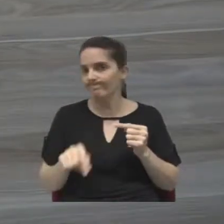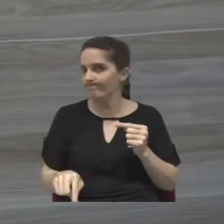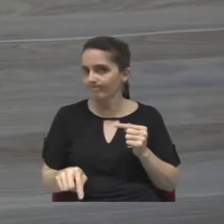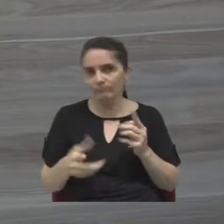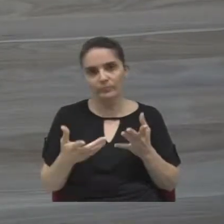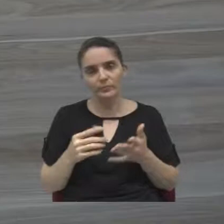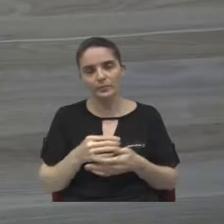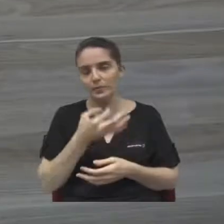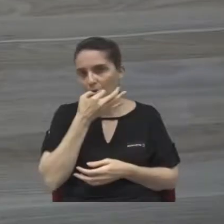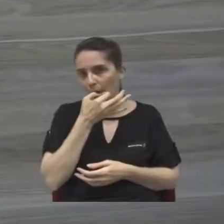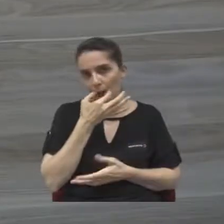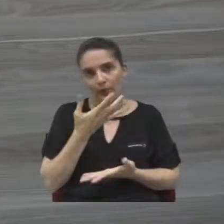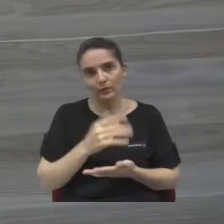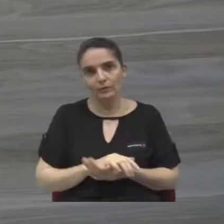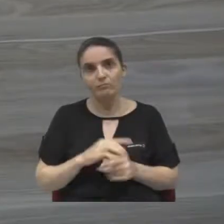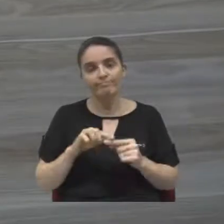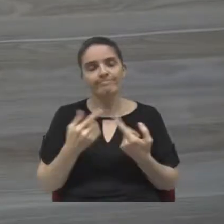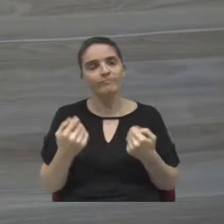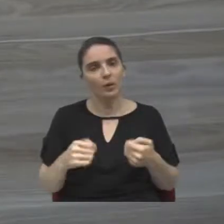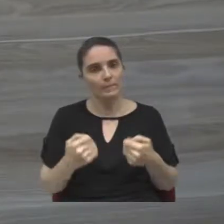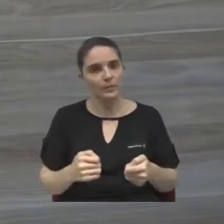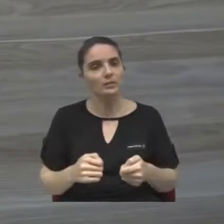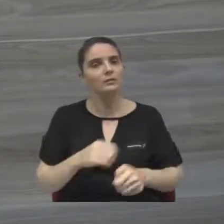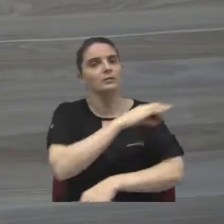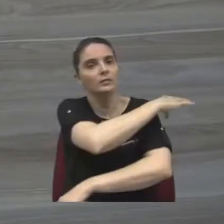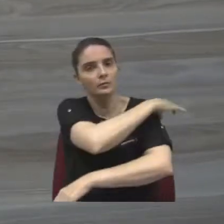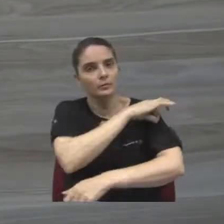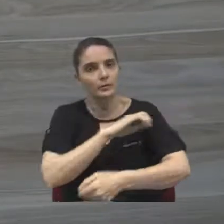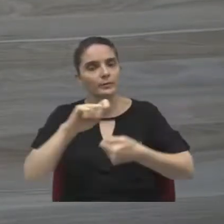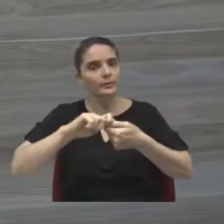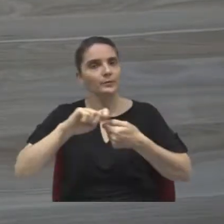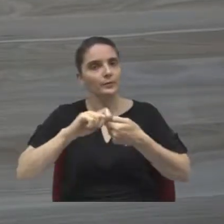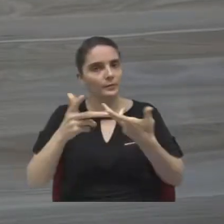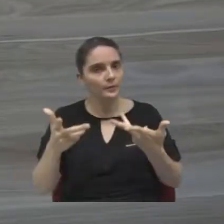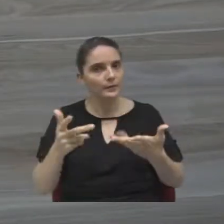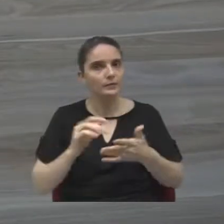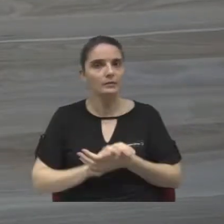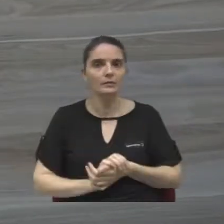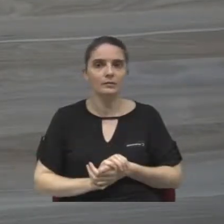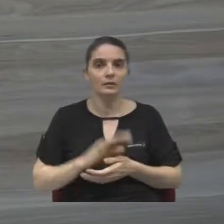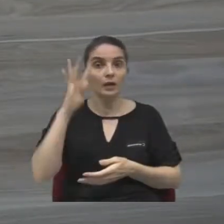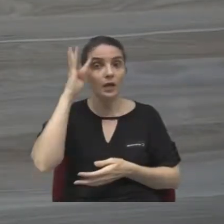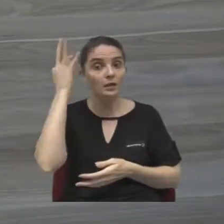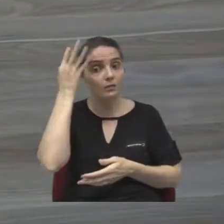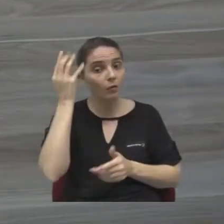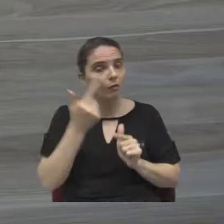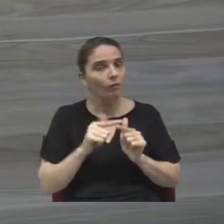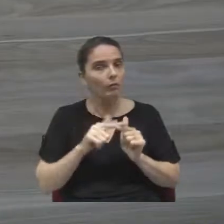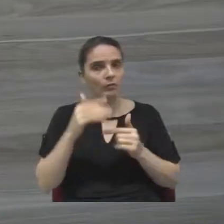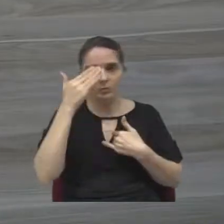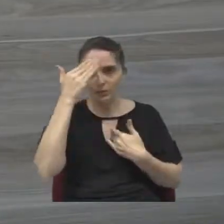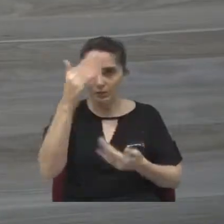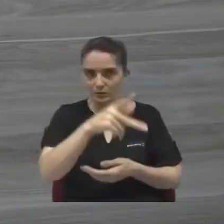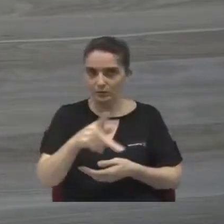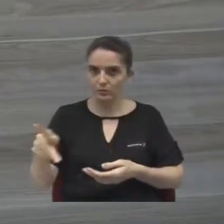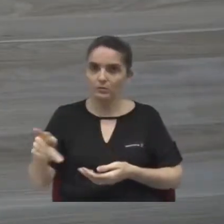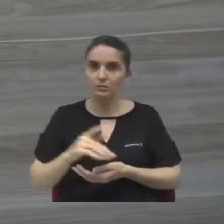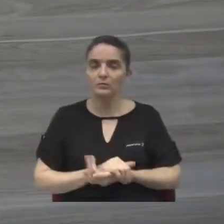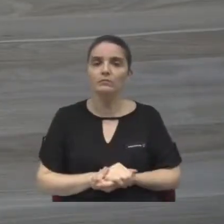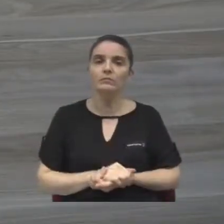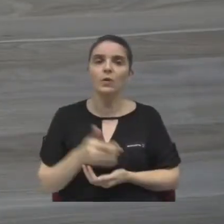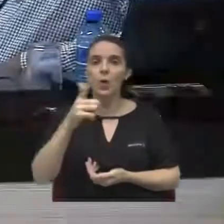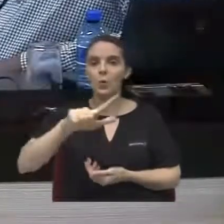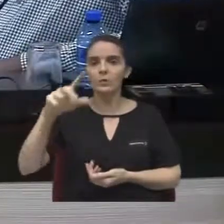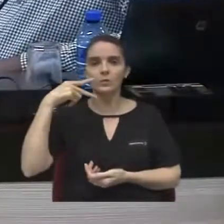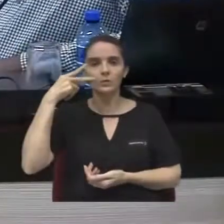eu acho que está faltando atitude, está faltando ação, está faltando que se resolva o problema. Obrigado, senhor presidente. Mais algum